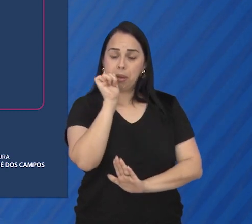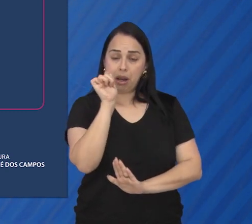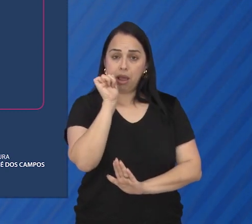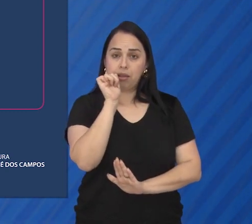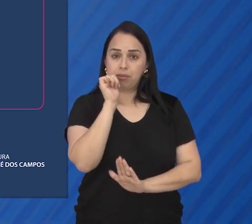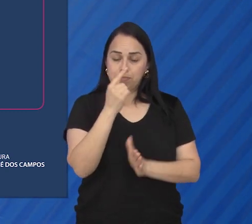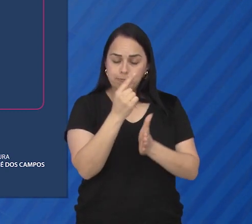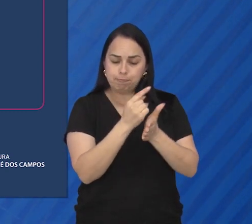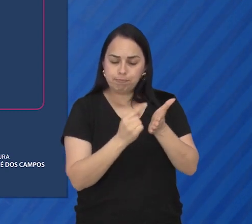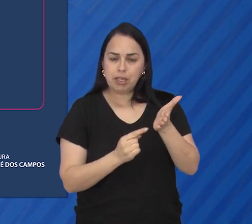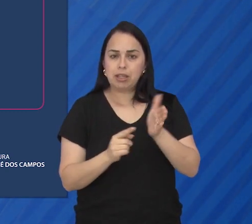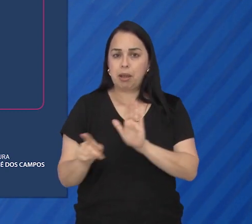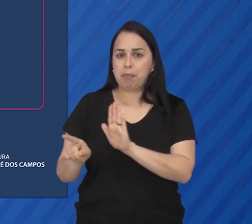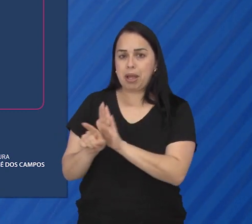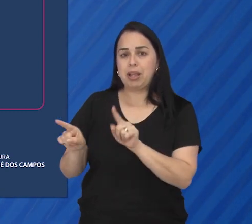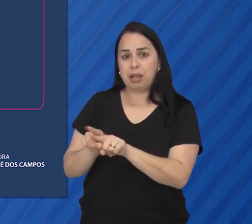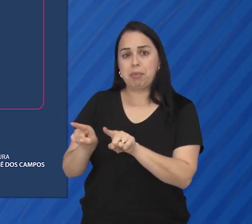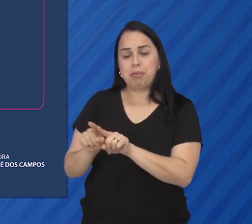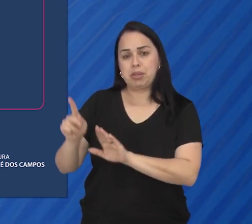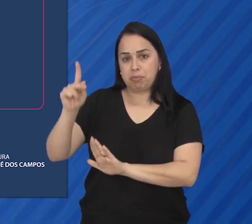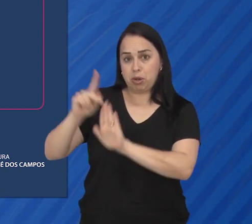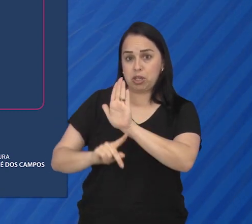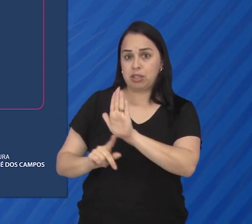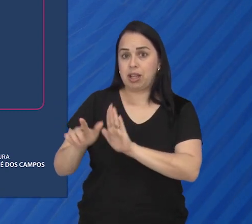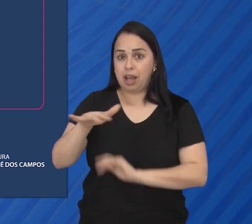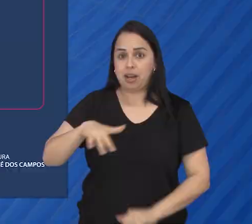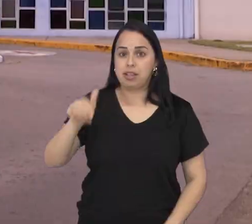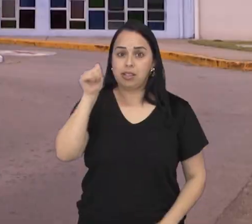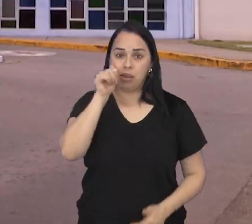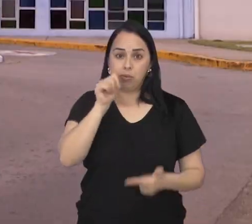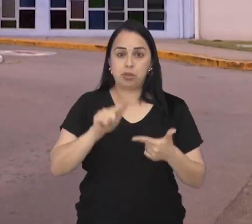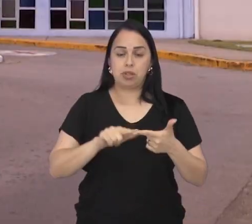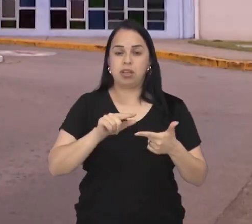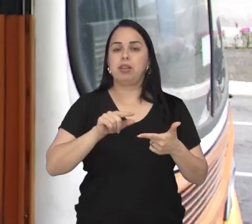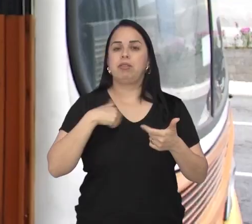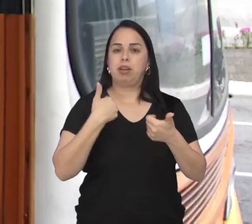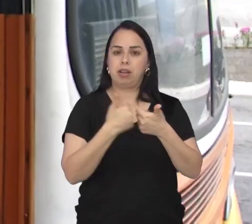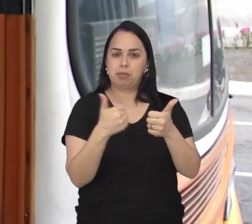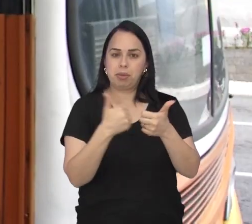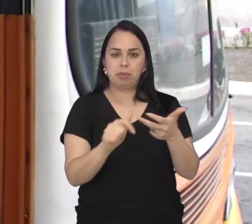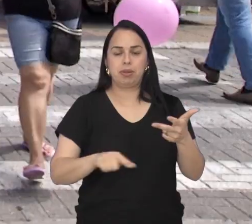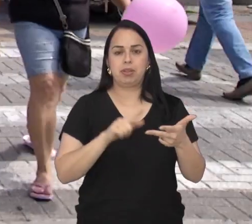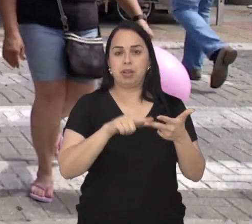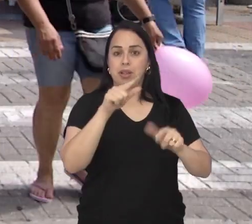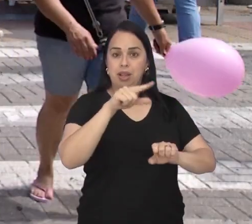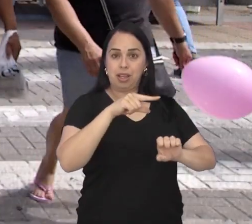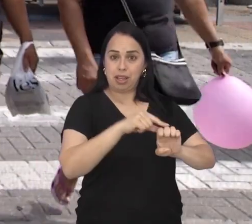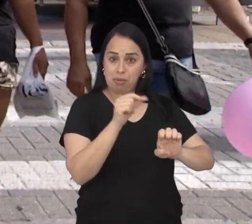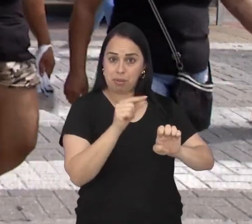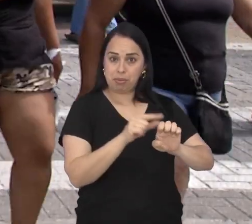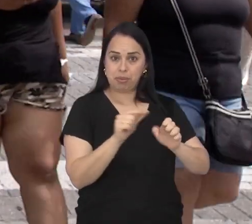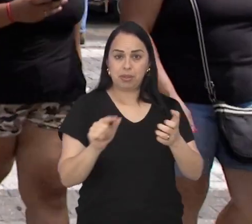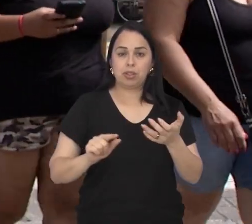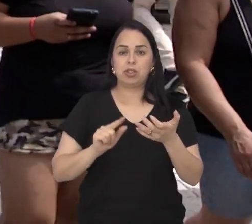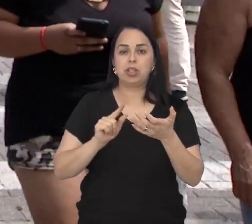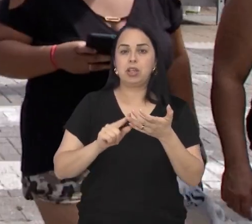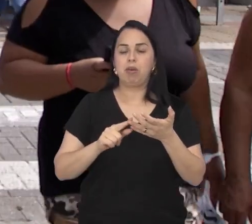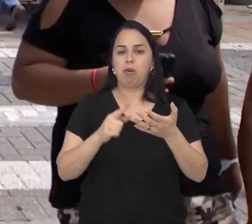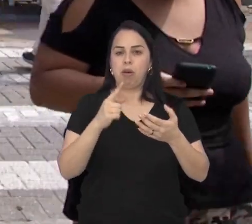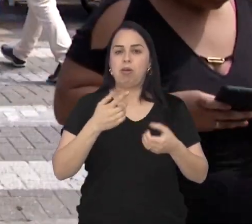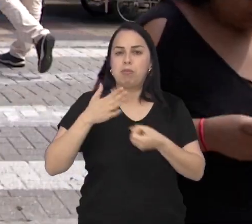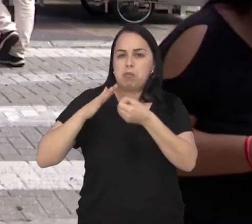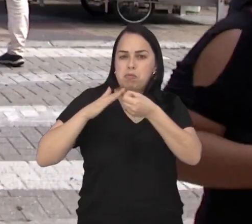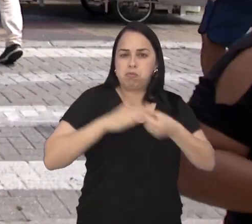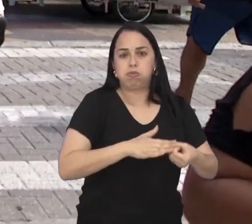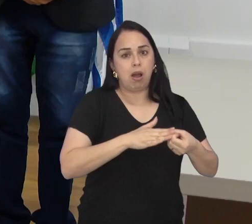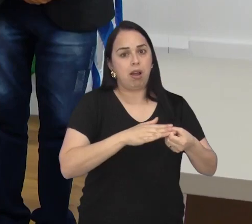das mulheres, são desenvolvidos projetos nas áreas de saúde, transporte, empreendedorismo e combate